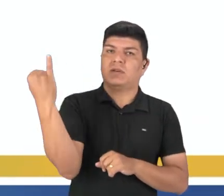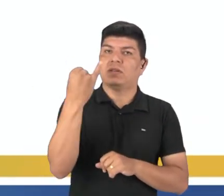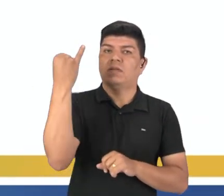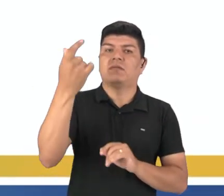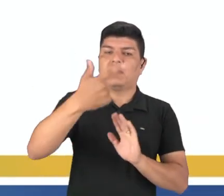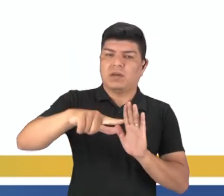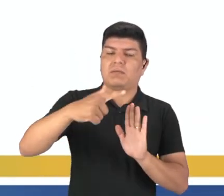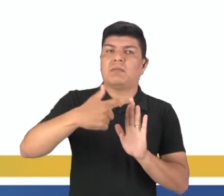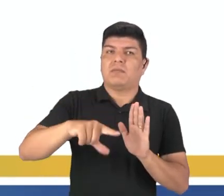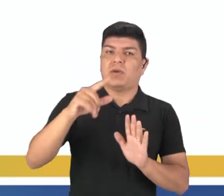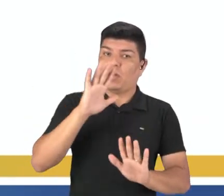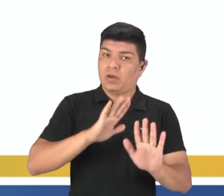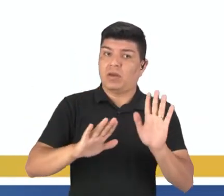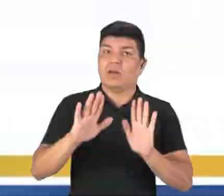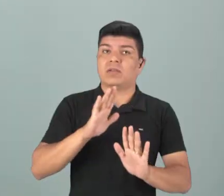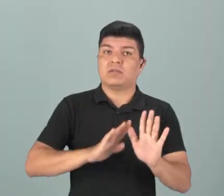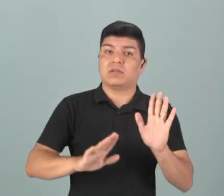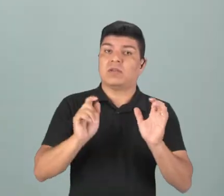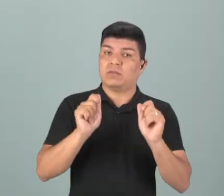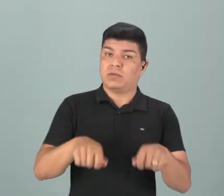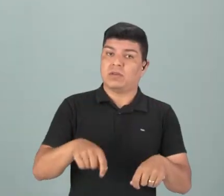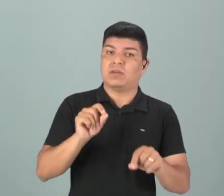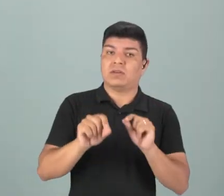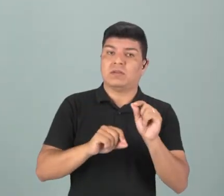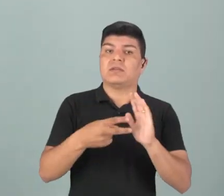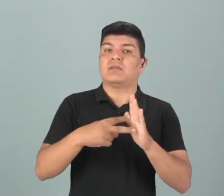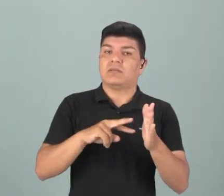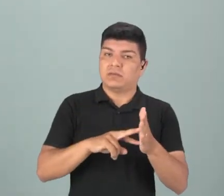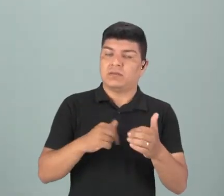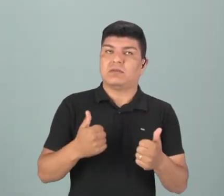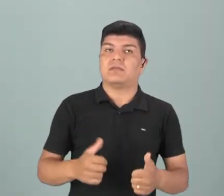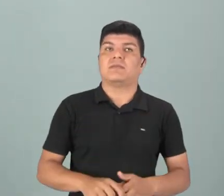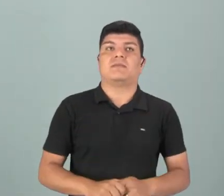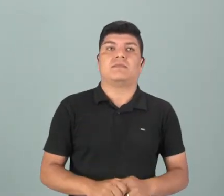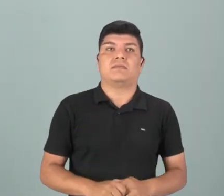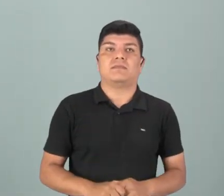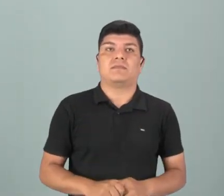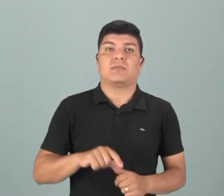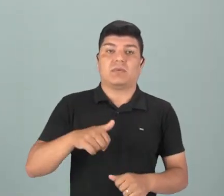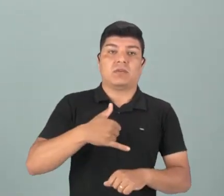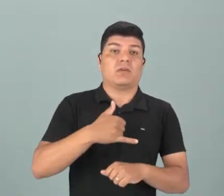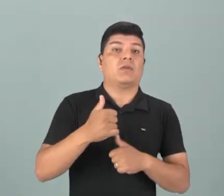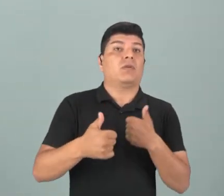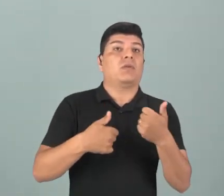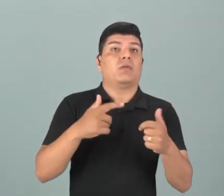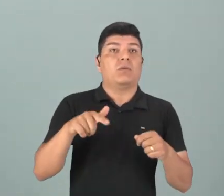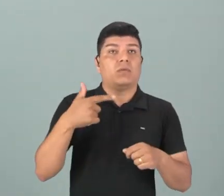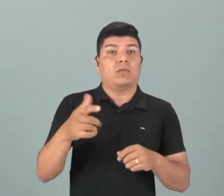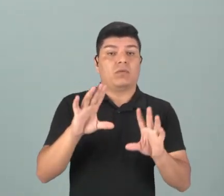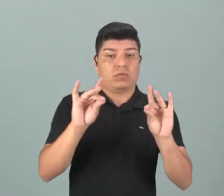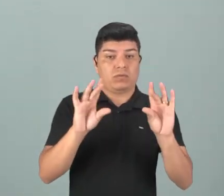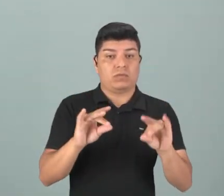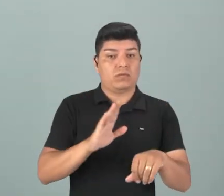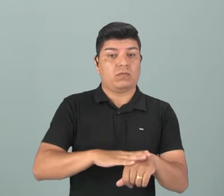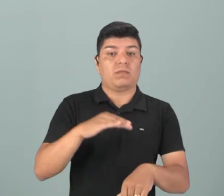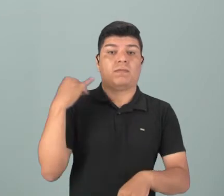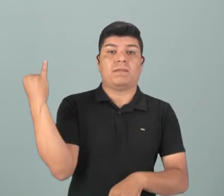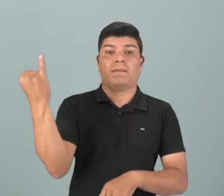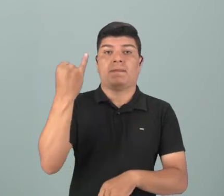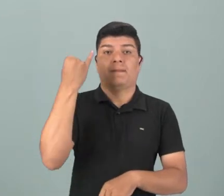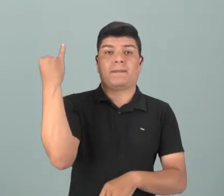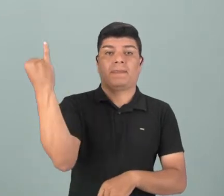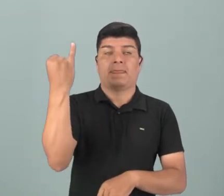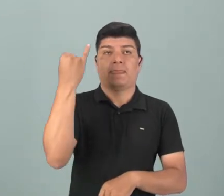se ela se repete prestem atenção porque Possivelmente ela vai fazer algum sentido outro exemplo outro detalhe um dos mais importantes